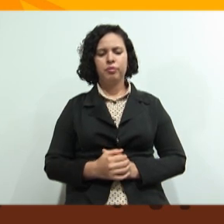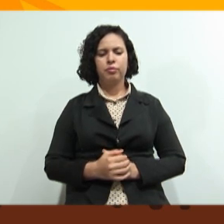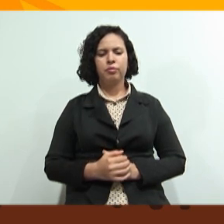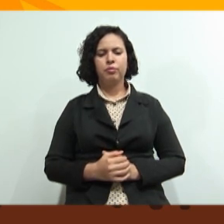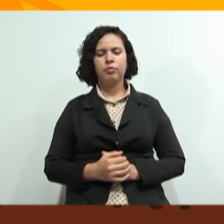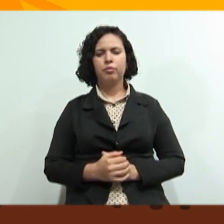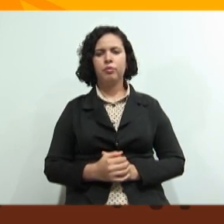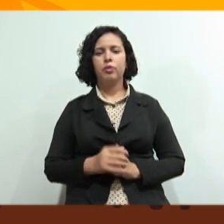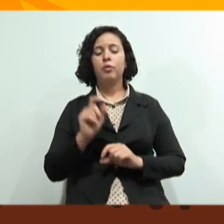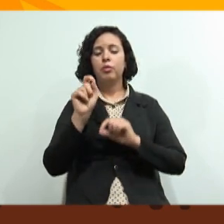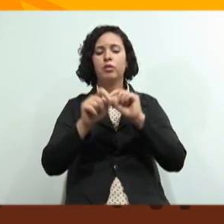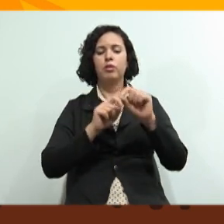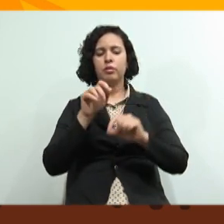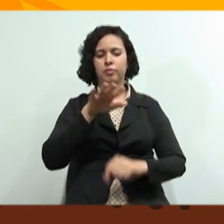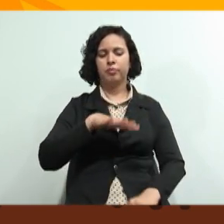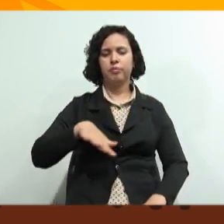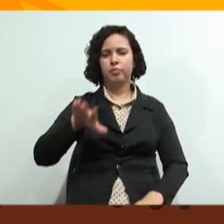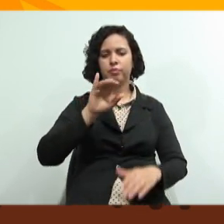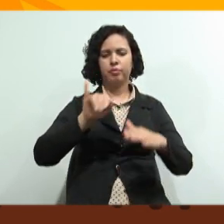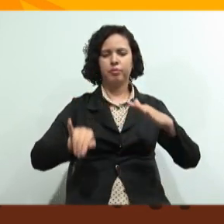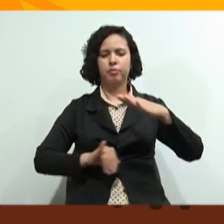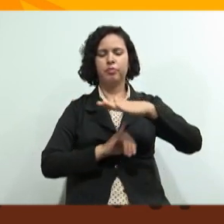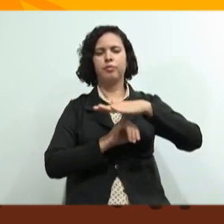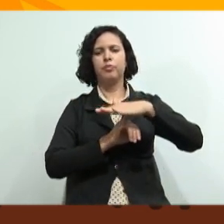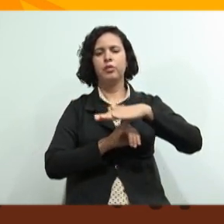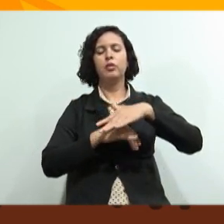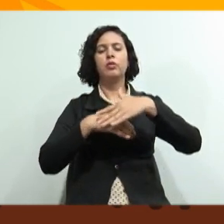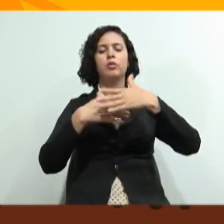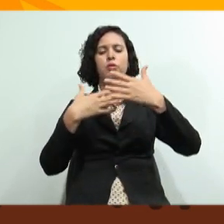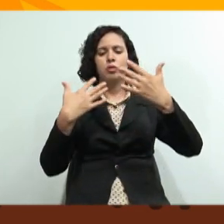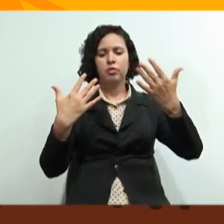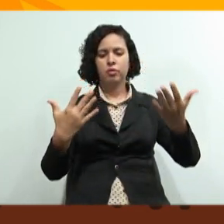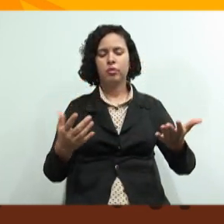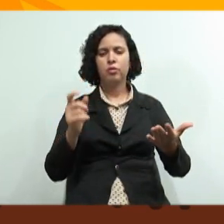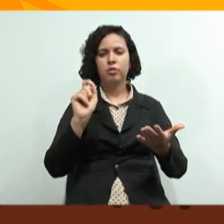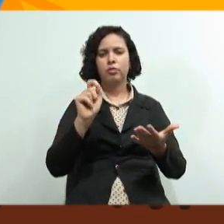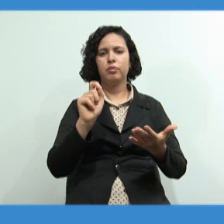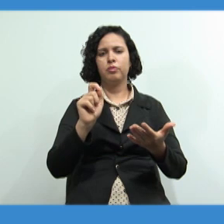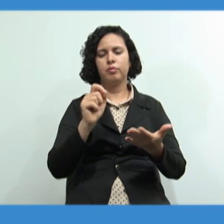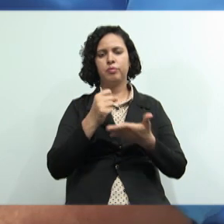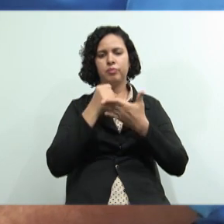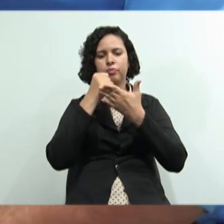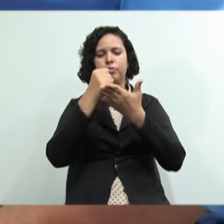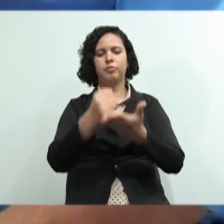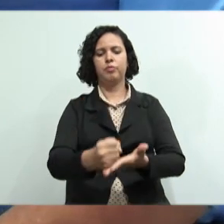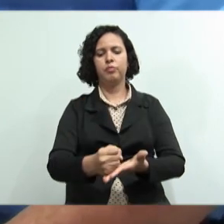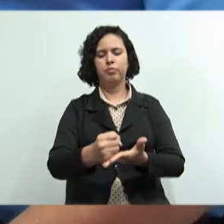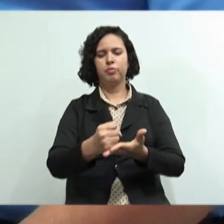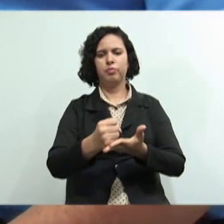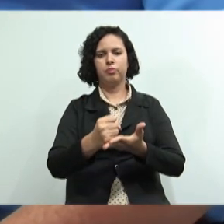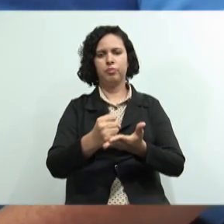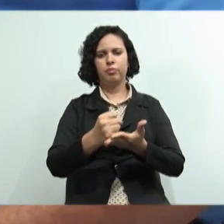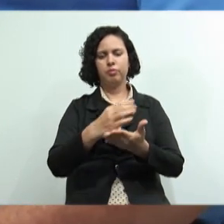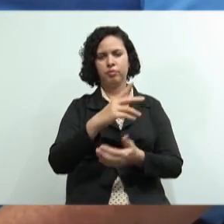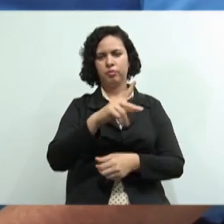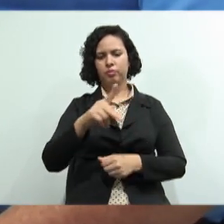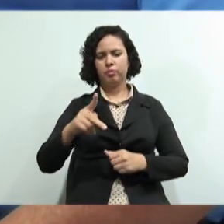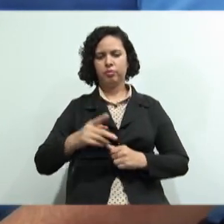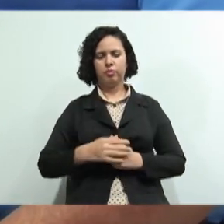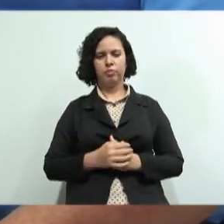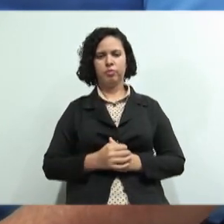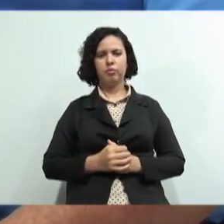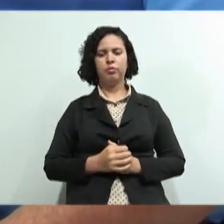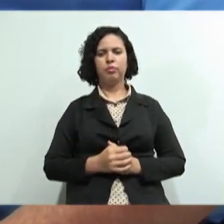os mercados institucionais e quais são os programas de apoio às cooperativas? Olha, as